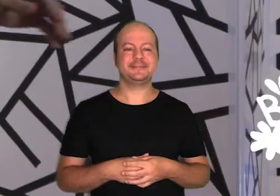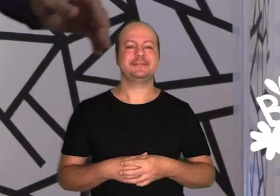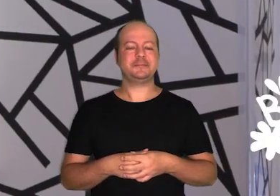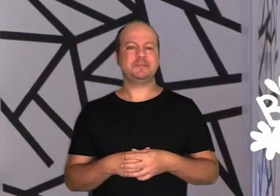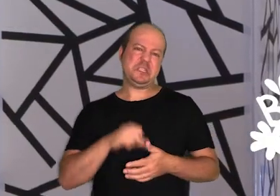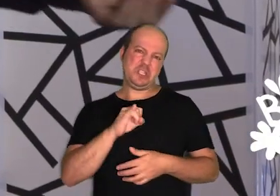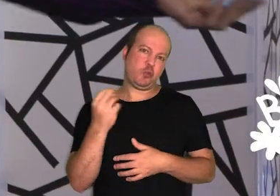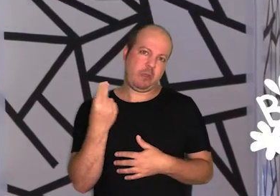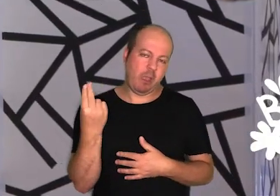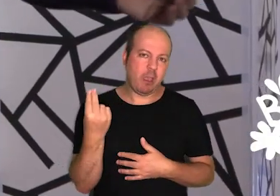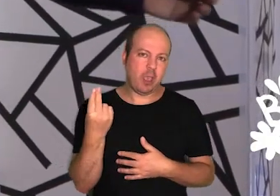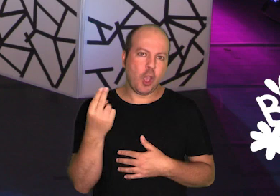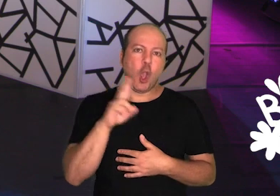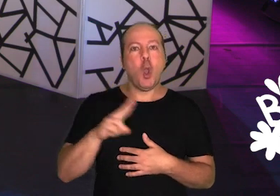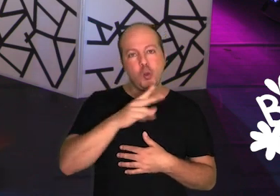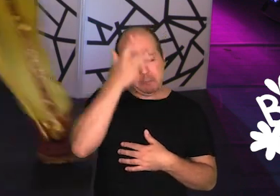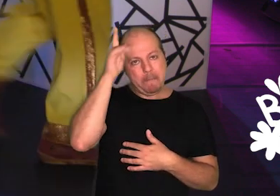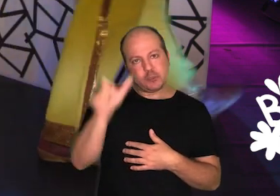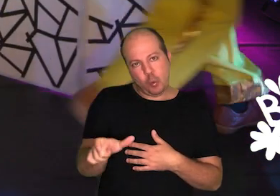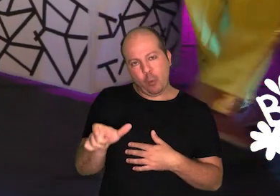E se não der, usa um parente.